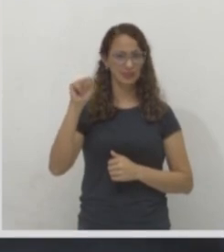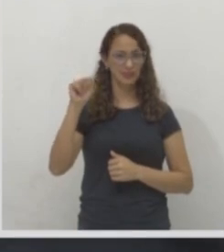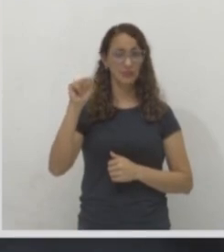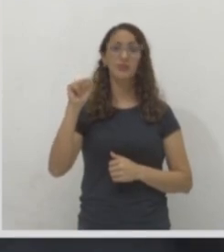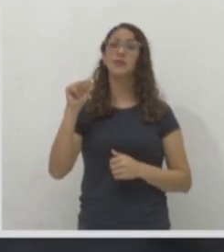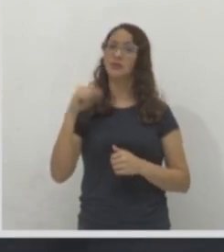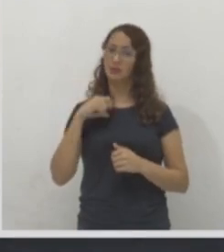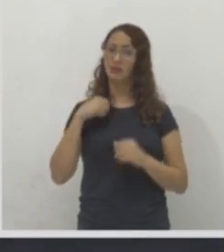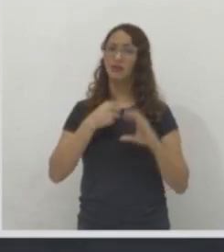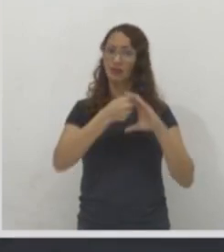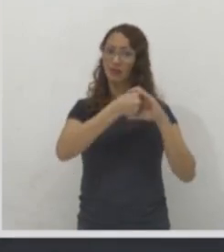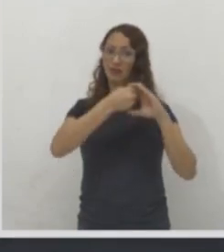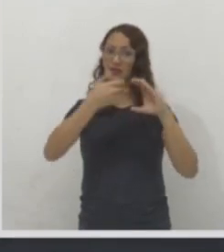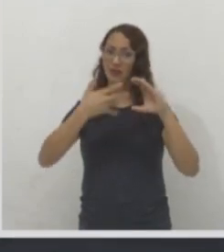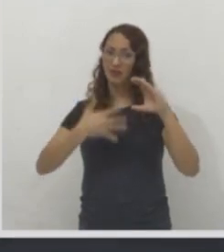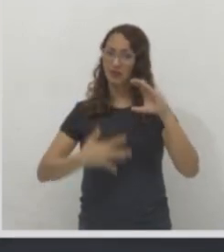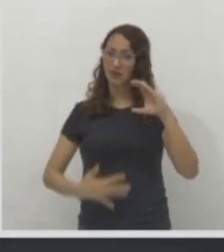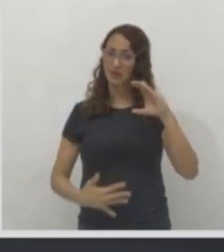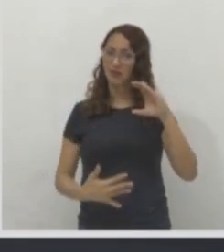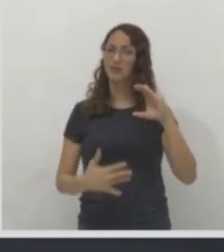algumas características.